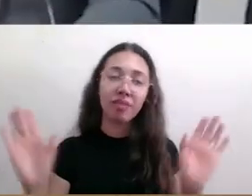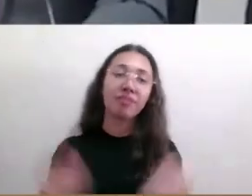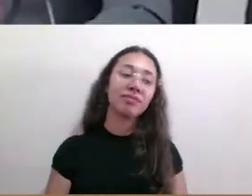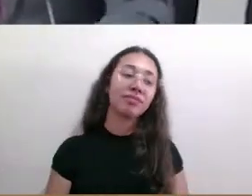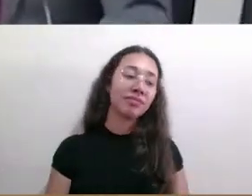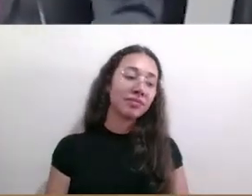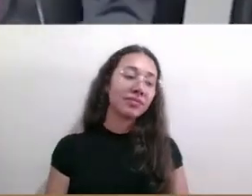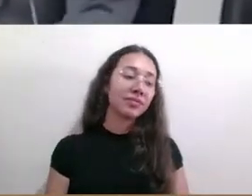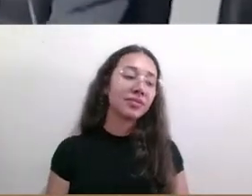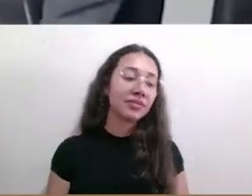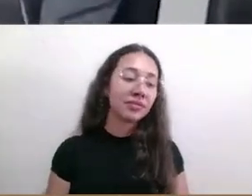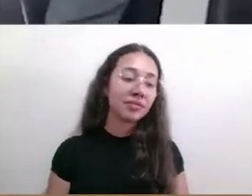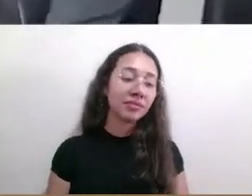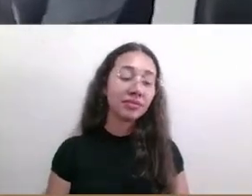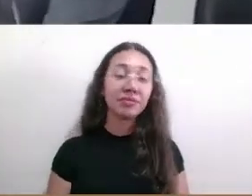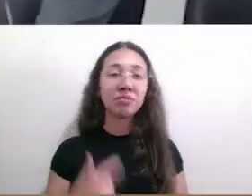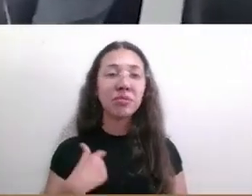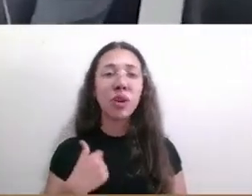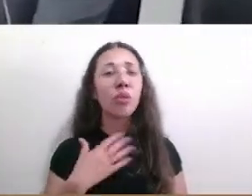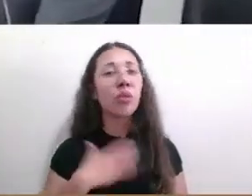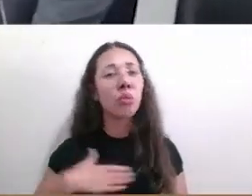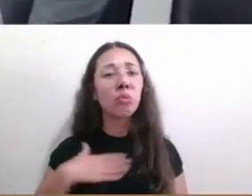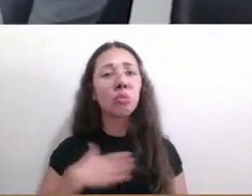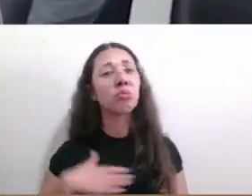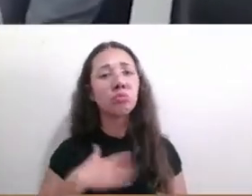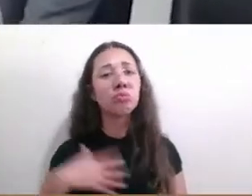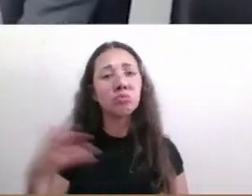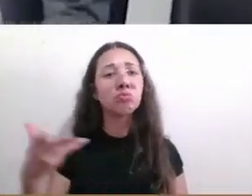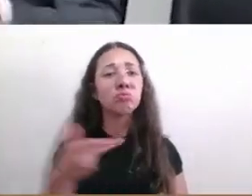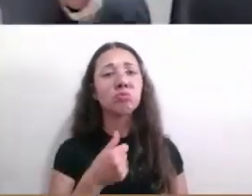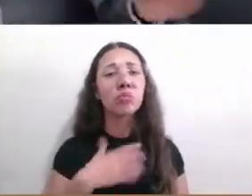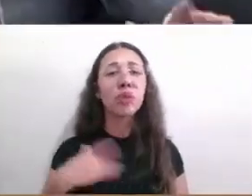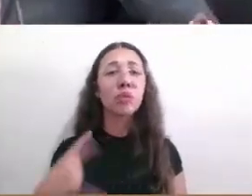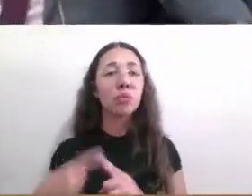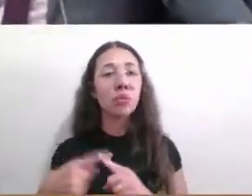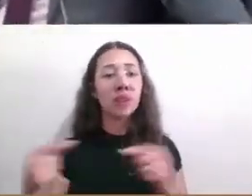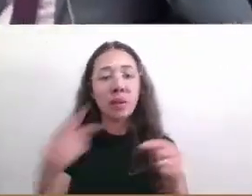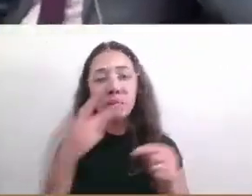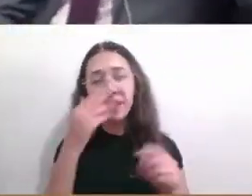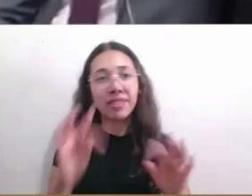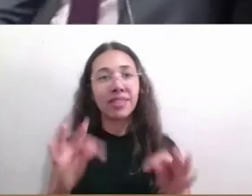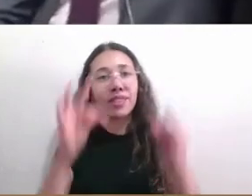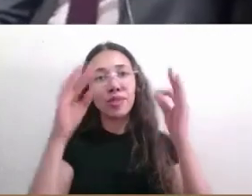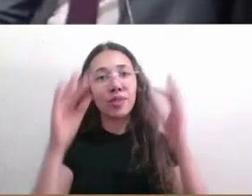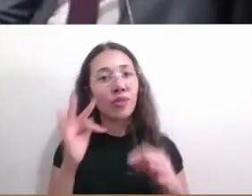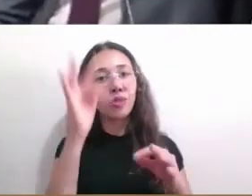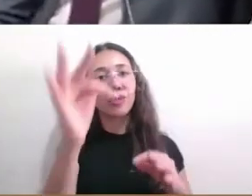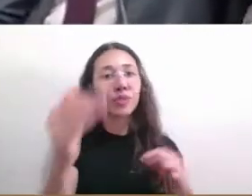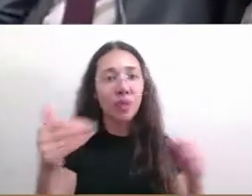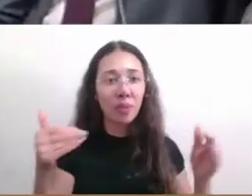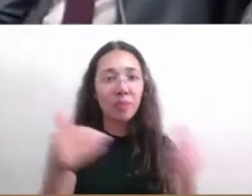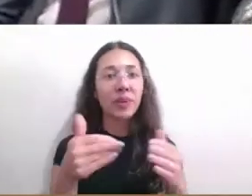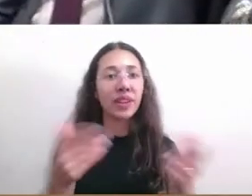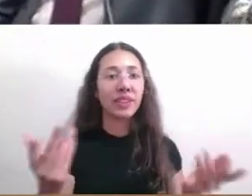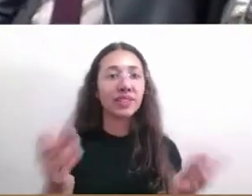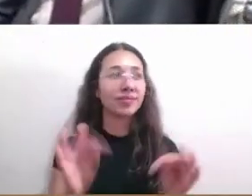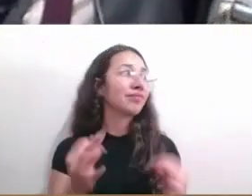Eu fico maravilhada porque realmente é o futuro, né? E esse eletrônico tem uma base